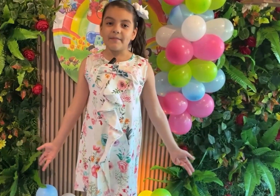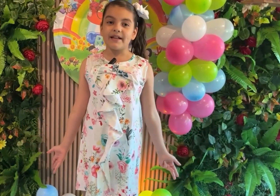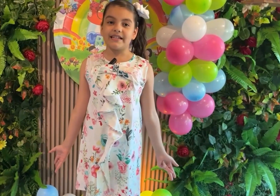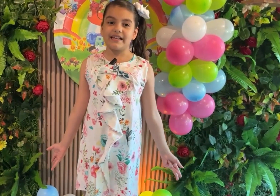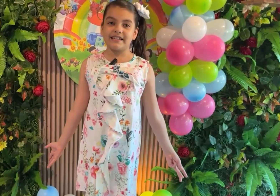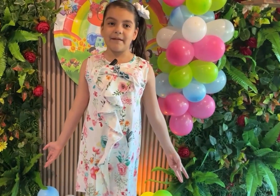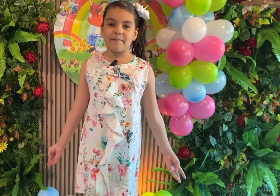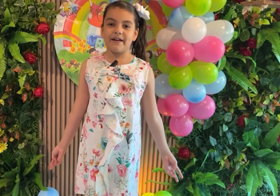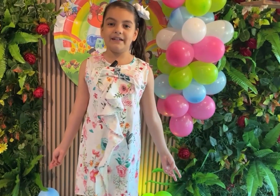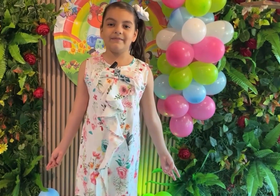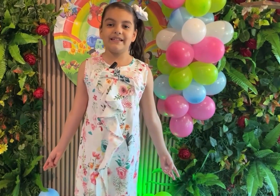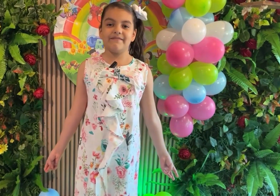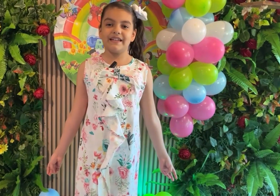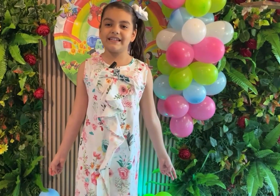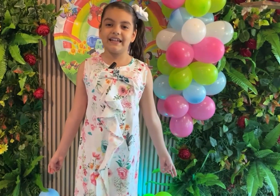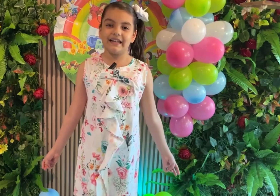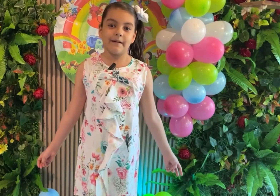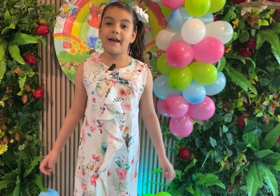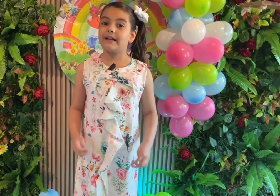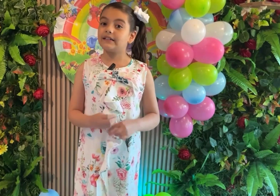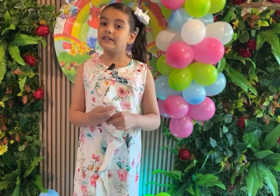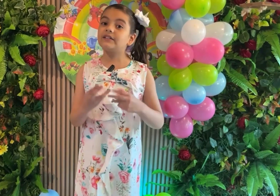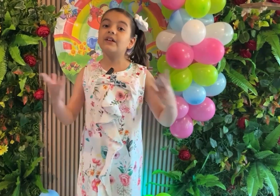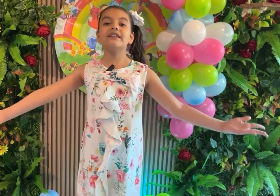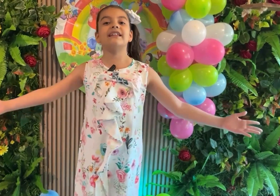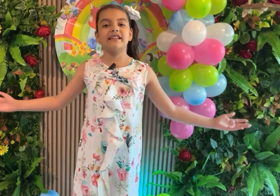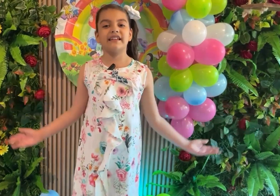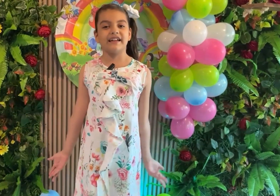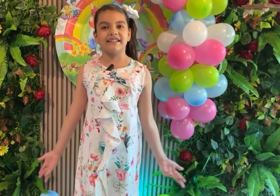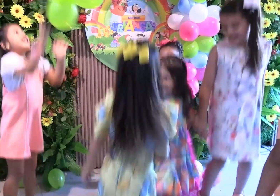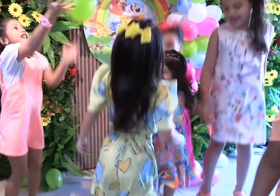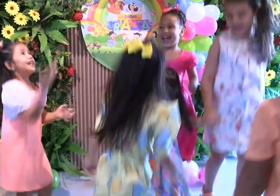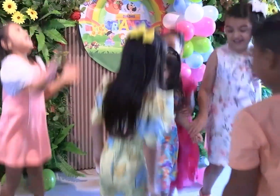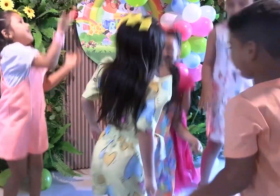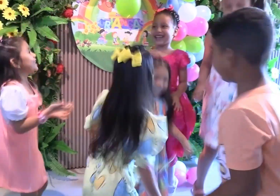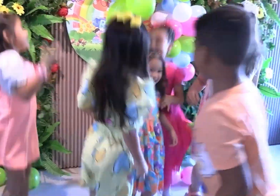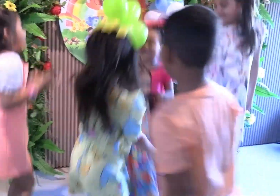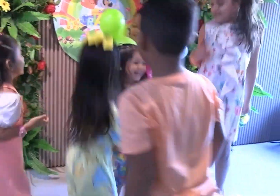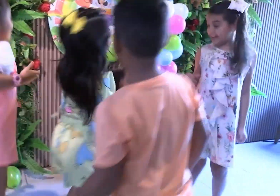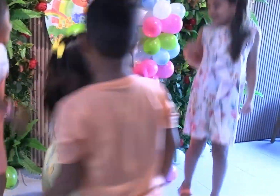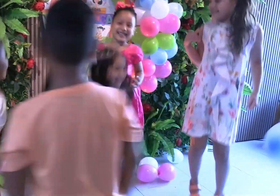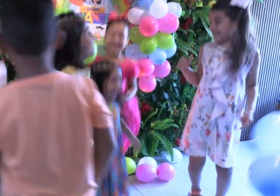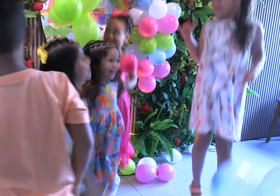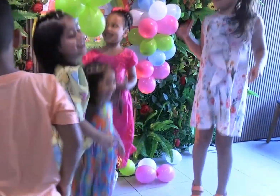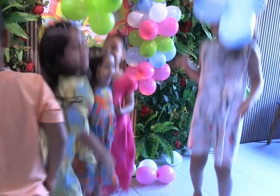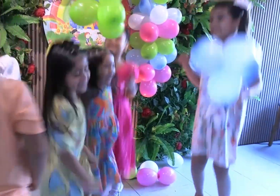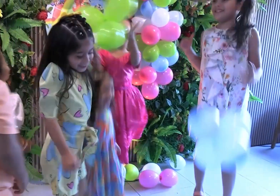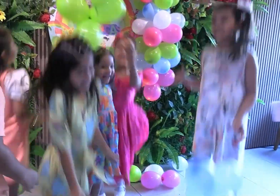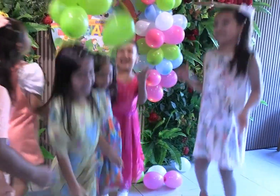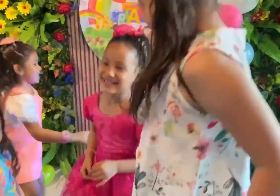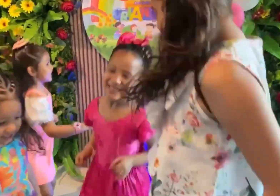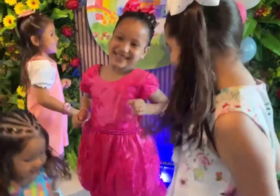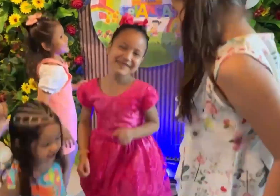cafeteria Mamonas está preparando uma semana de alegria para todas as crianças. Pipoquinha pra crescer e estourar.